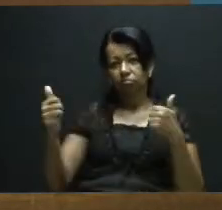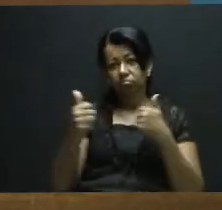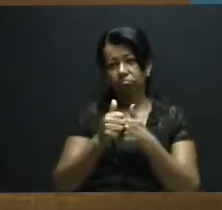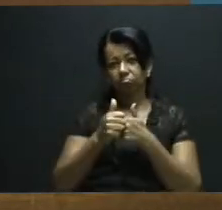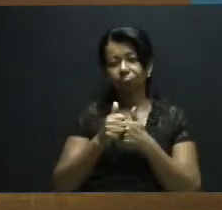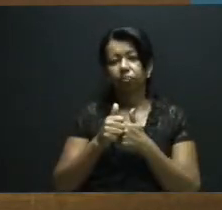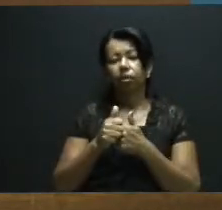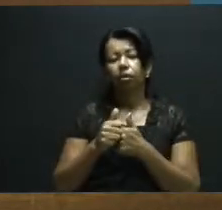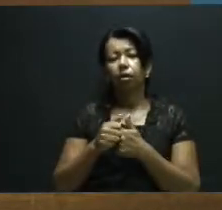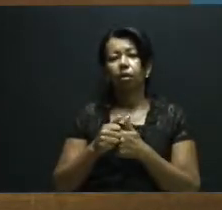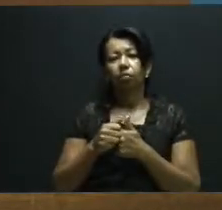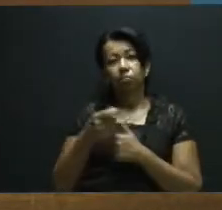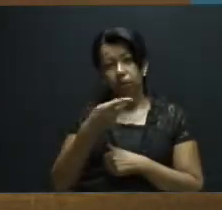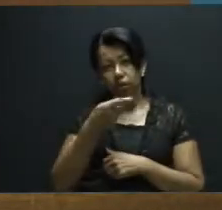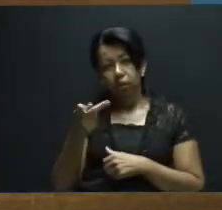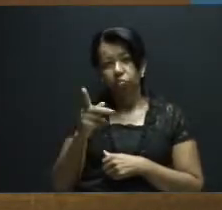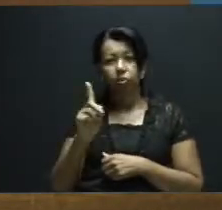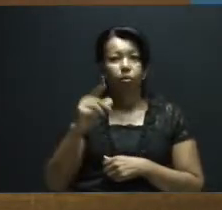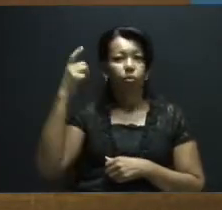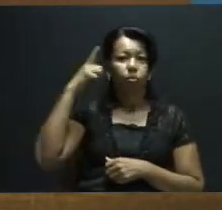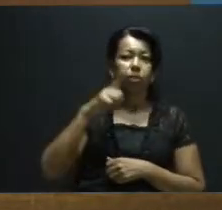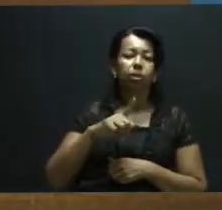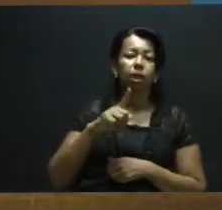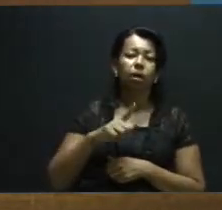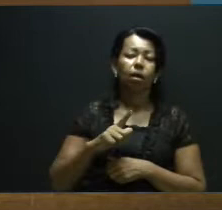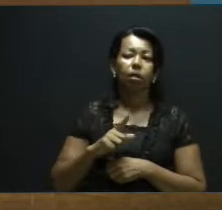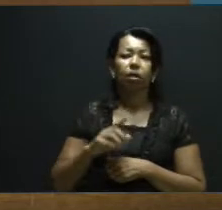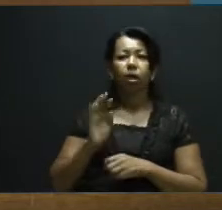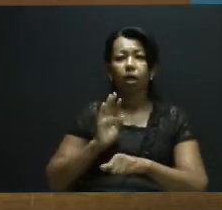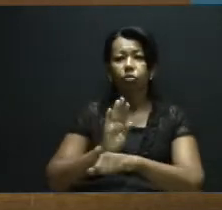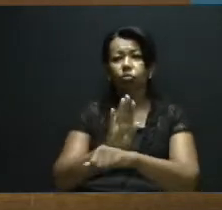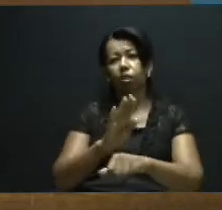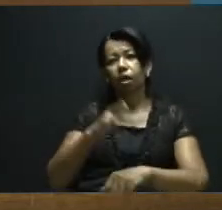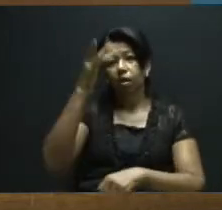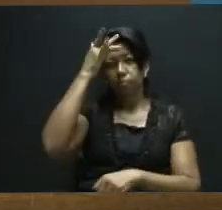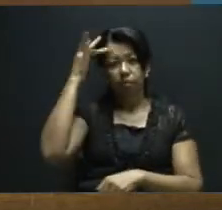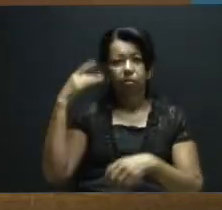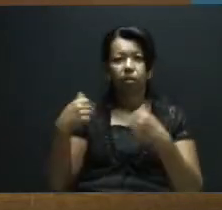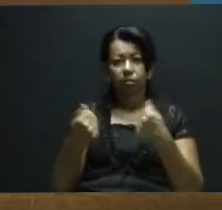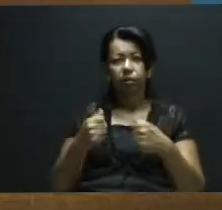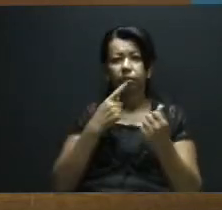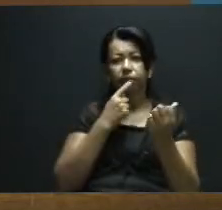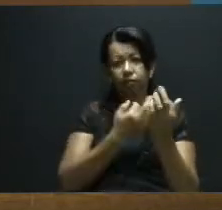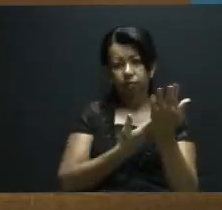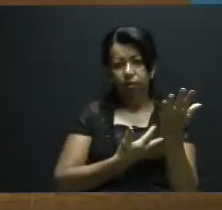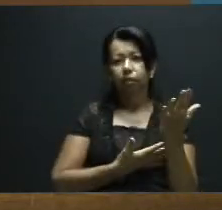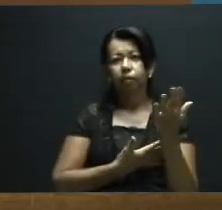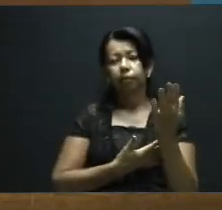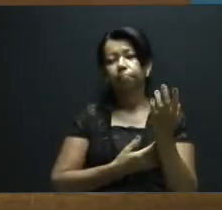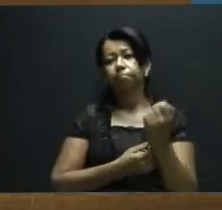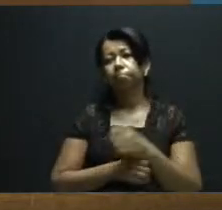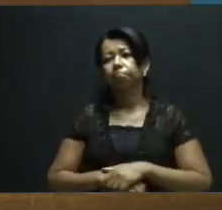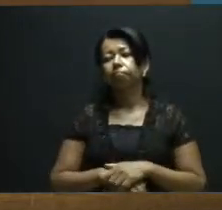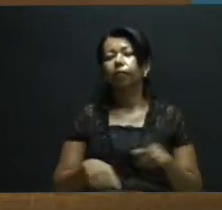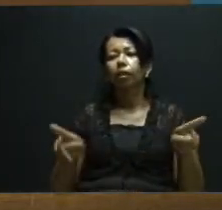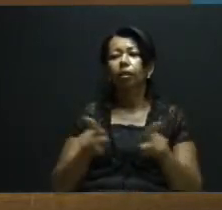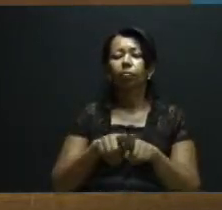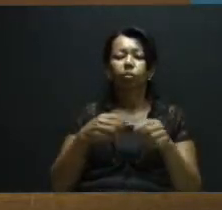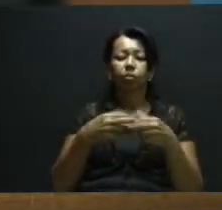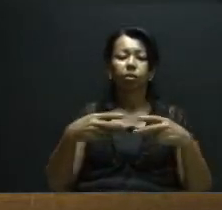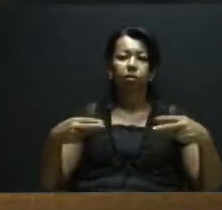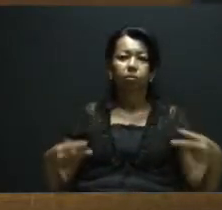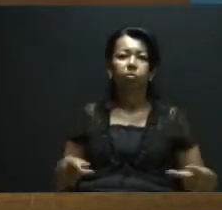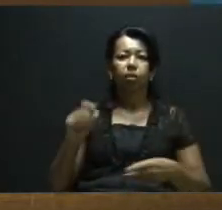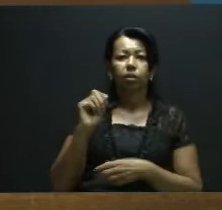às vezes você não consegue suprir a necessidade daquele paciente que necessita do sangue também é uma das coisas que a